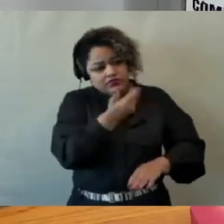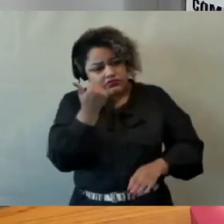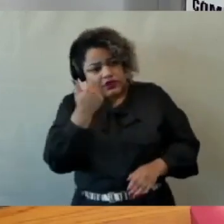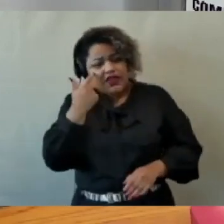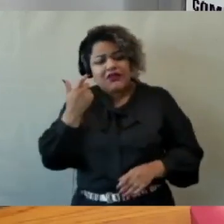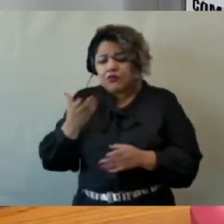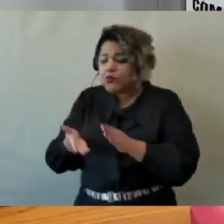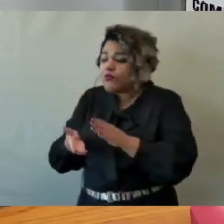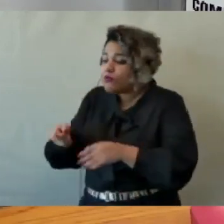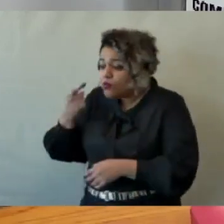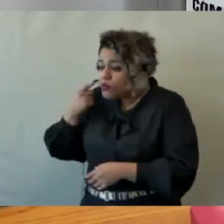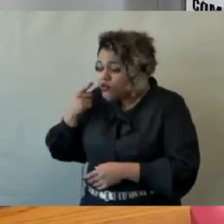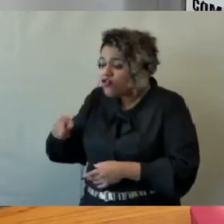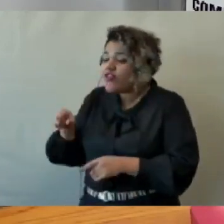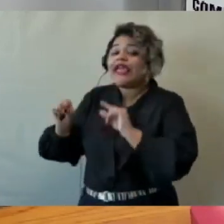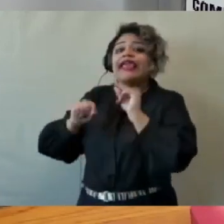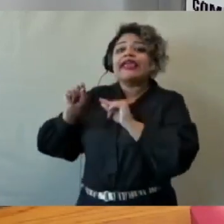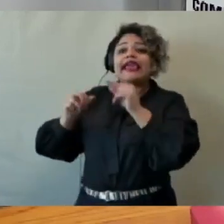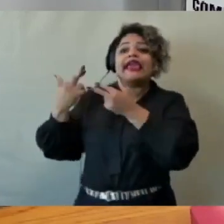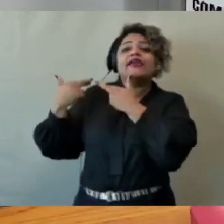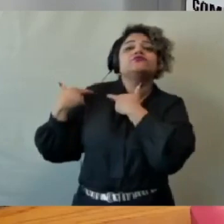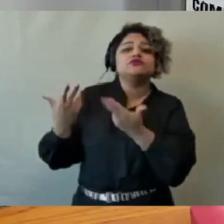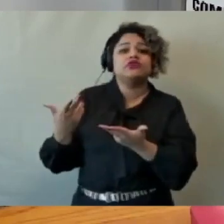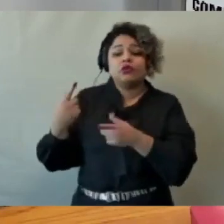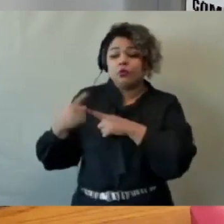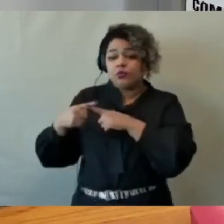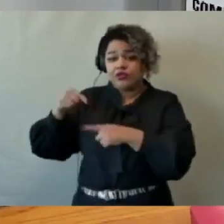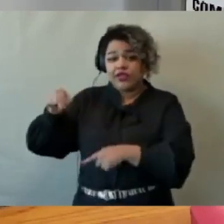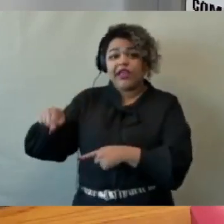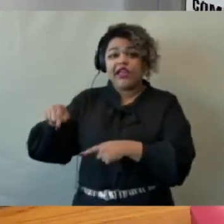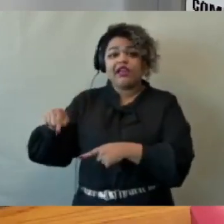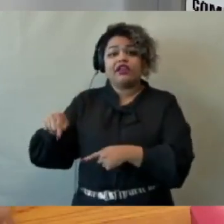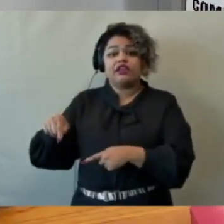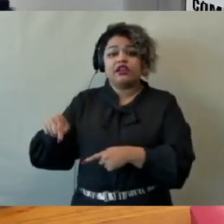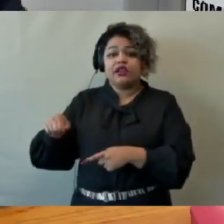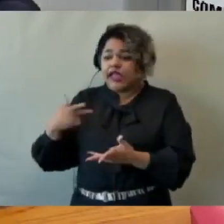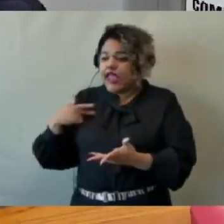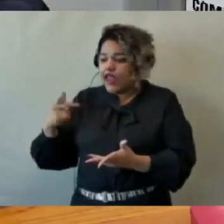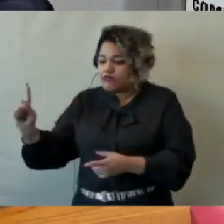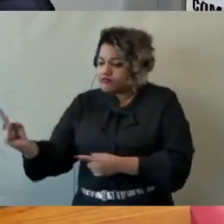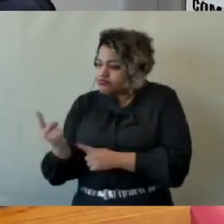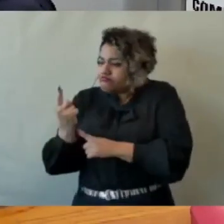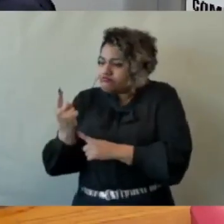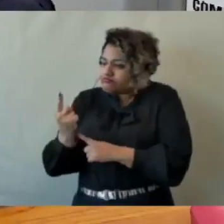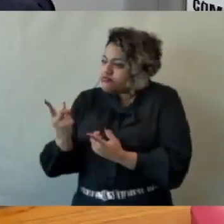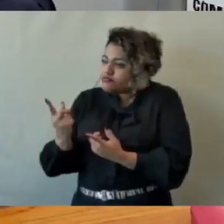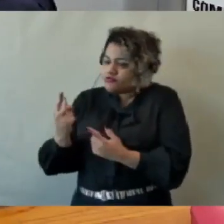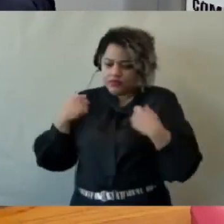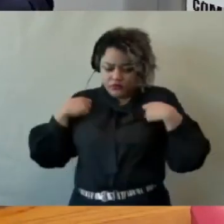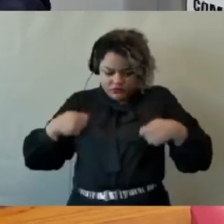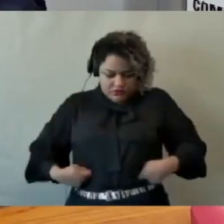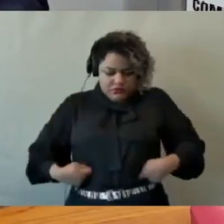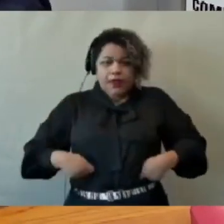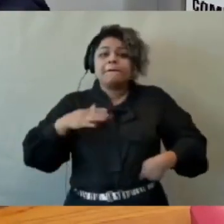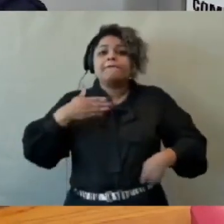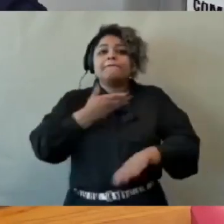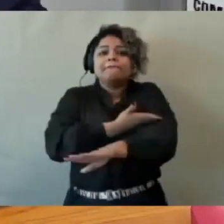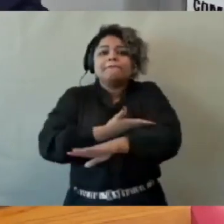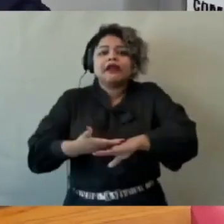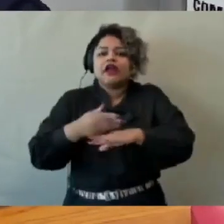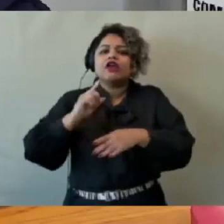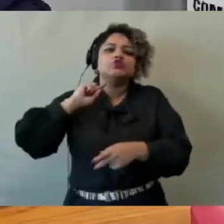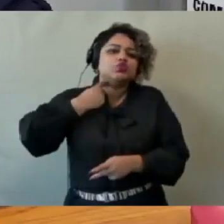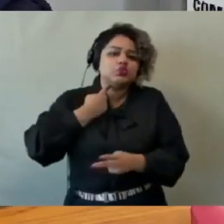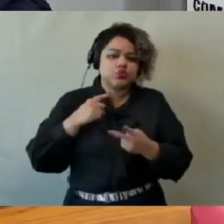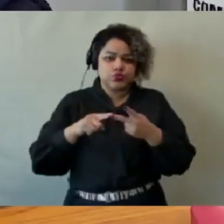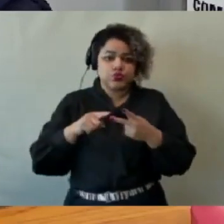porque nós estamos fechando a creche e a criança simplesmente apareceu na rua, camisinha branca toda suja, shortinho todo